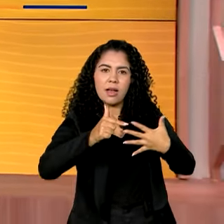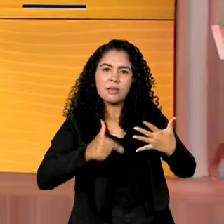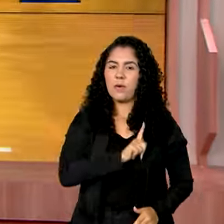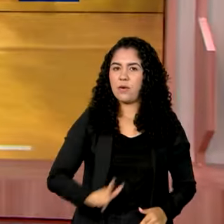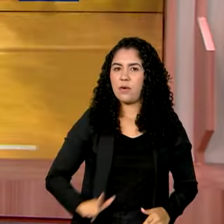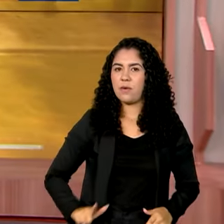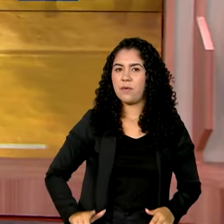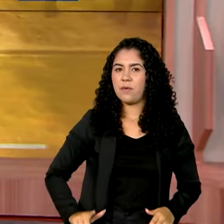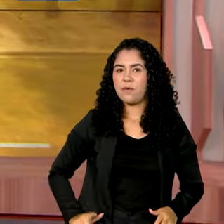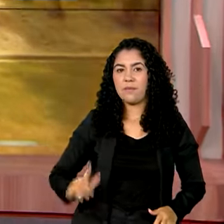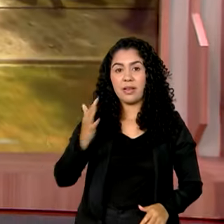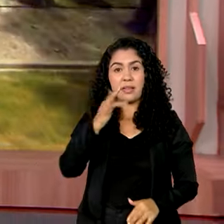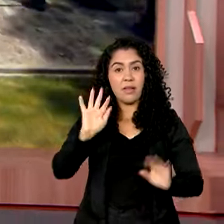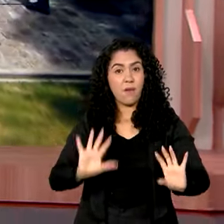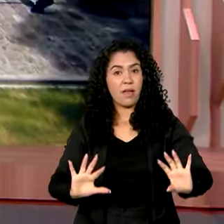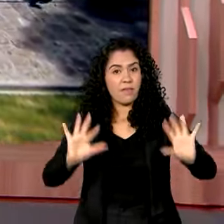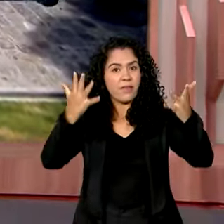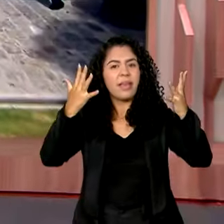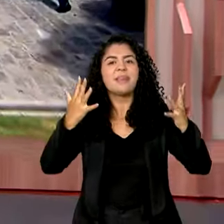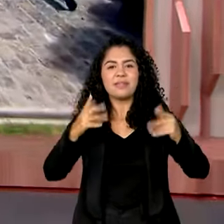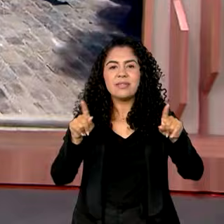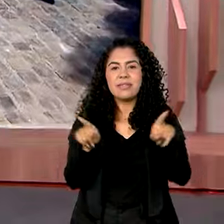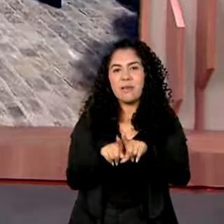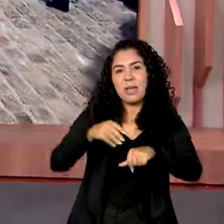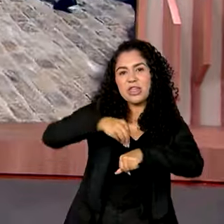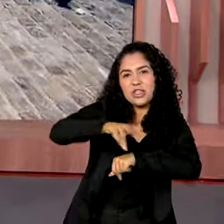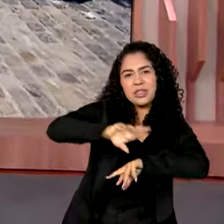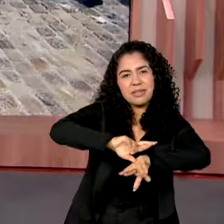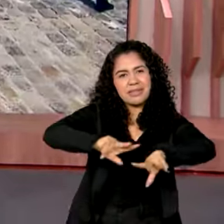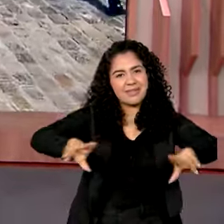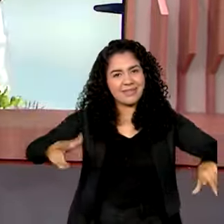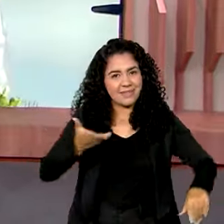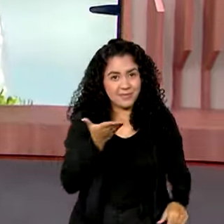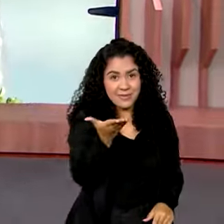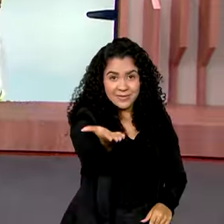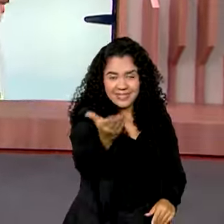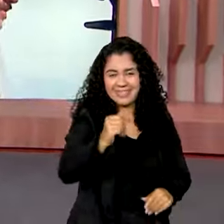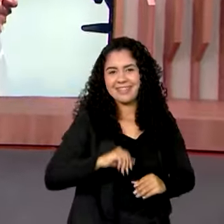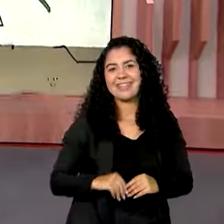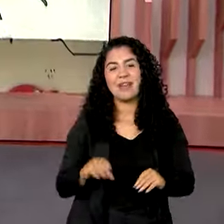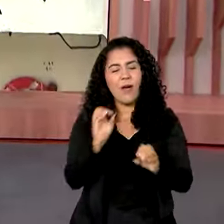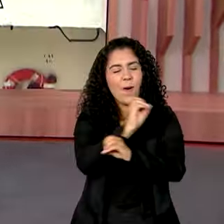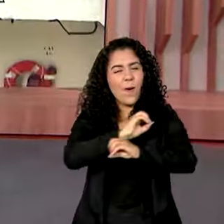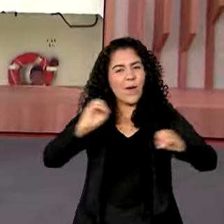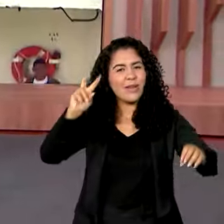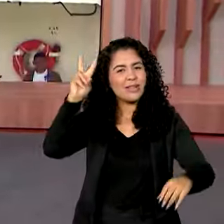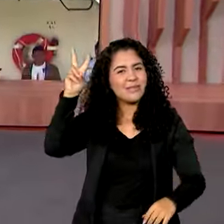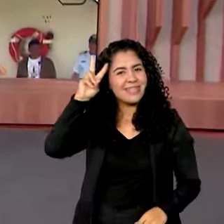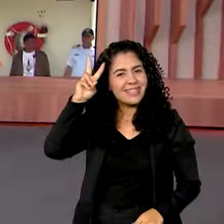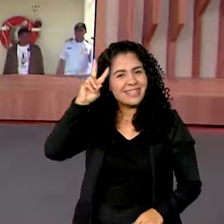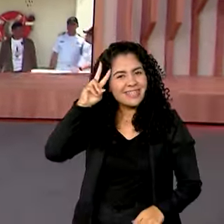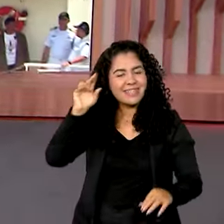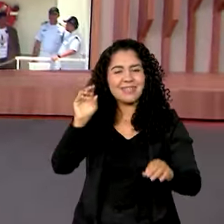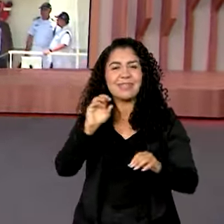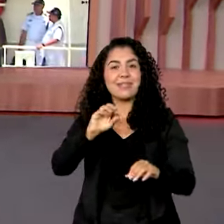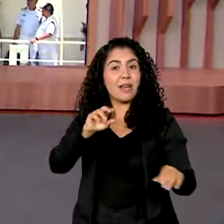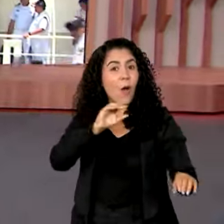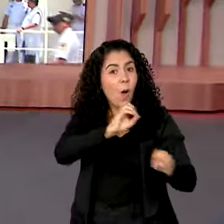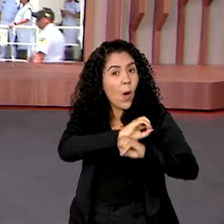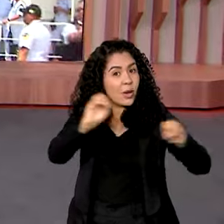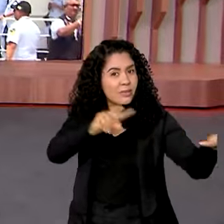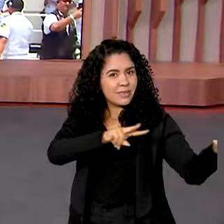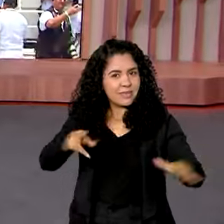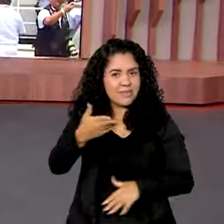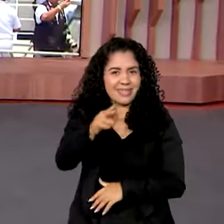do governo federal, eventos ao vivo, dicas e serviços para você, cidadão. Uma ótima segunda-feira, uma ótima semana.